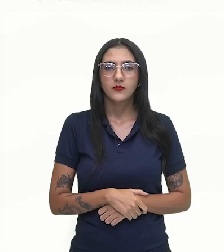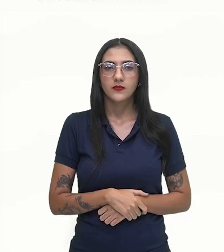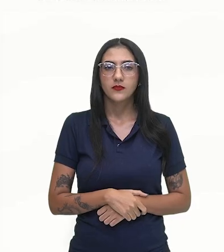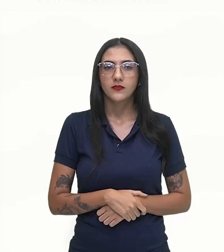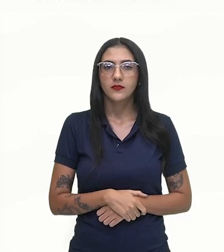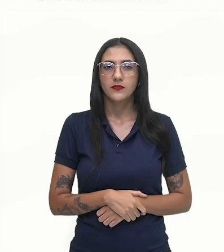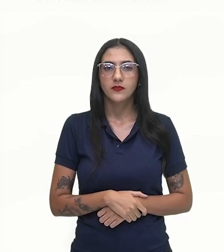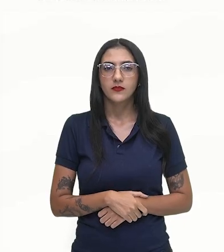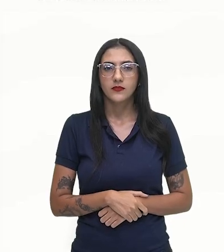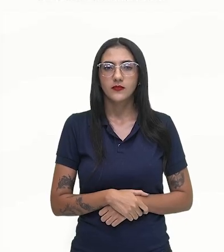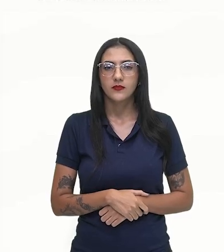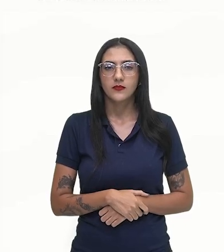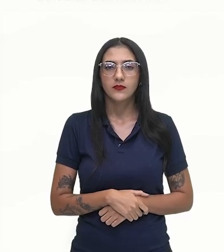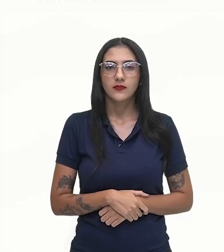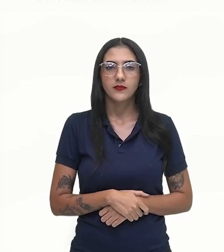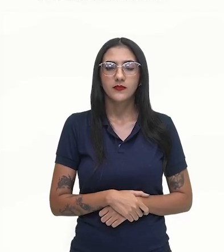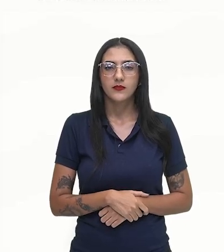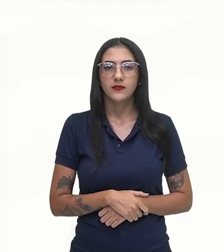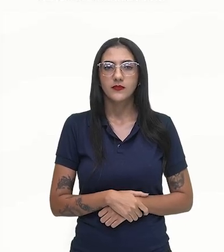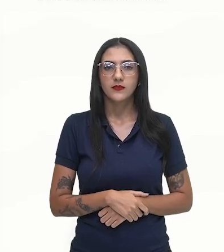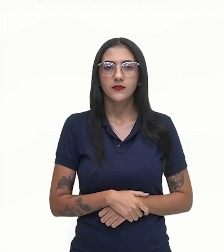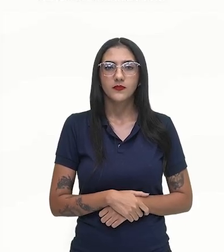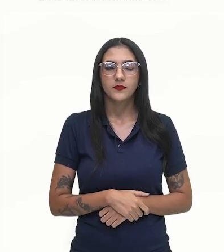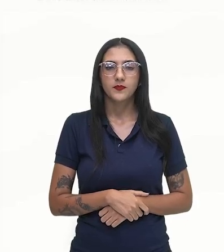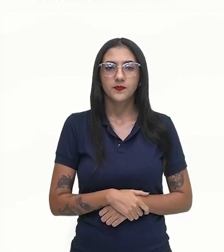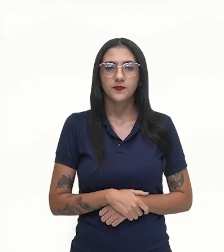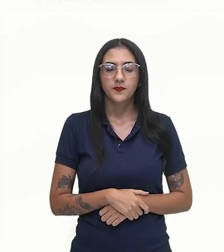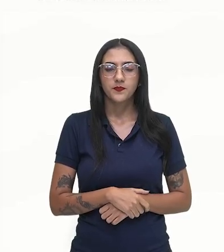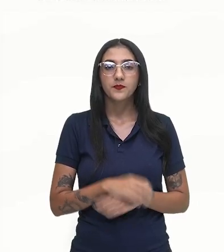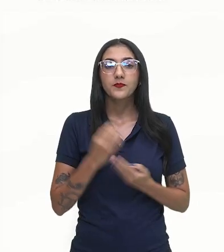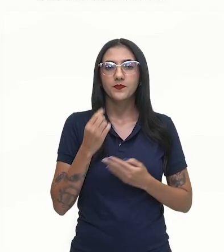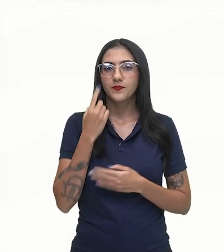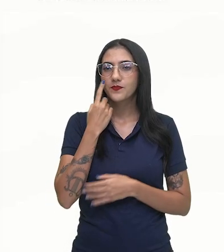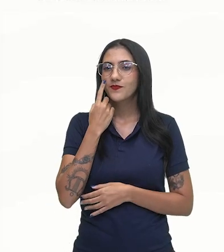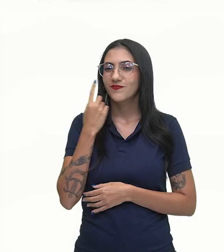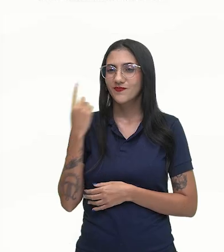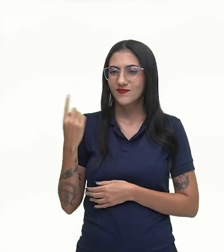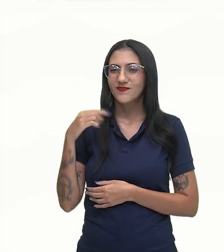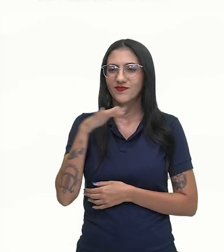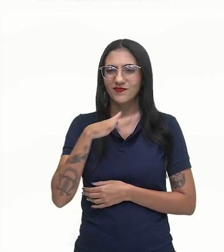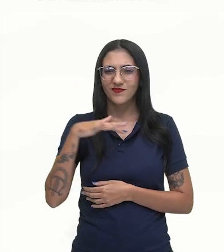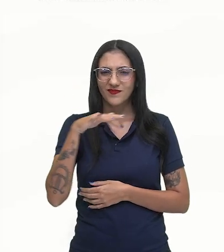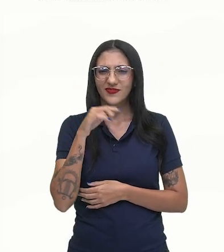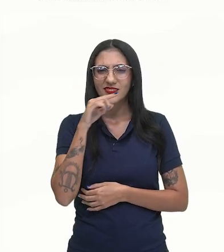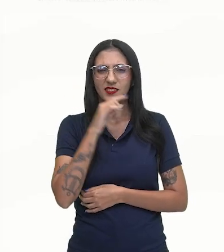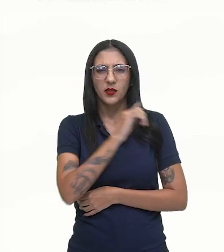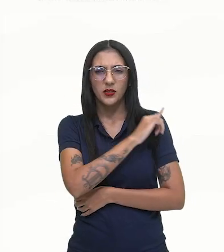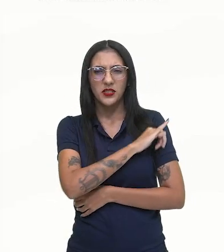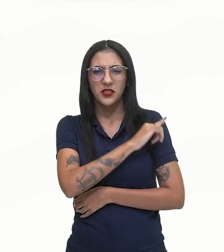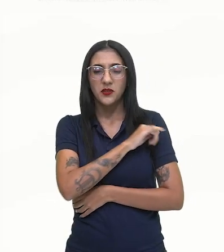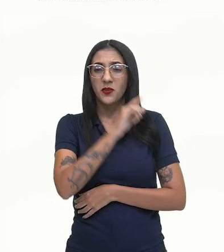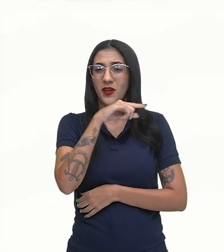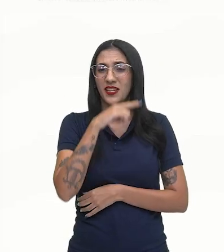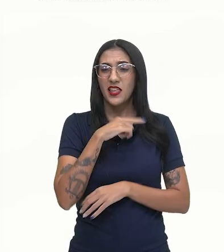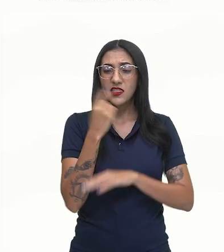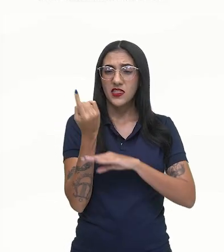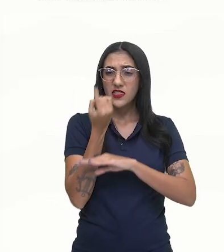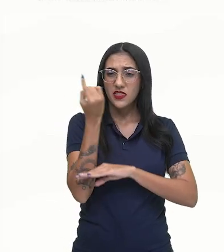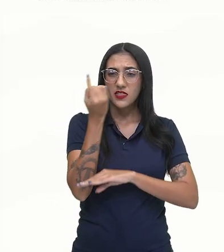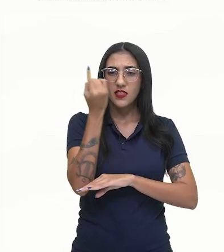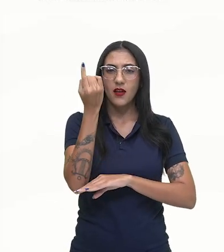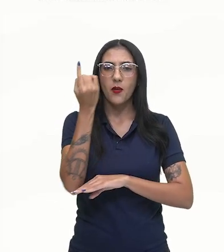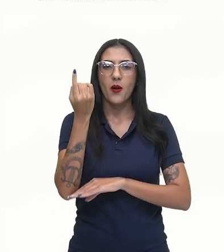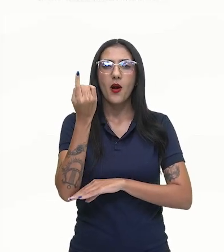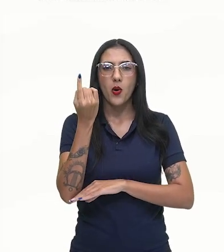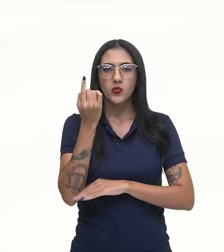the Corcovado Mountain em Rio de Janeiro. O Pão de Açúcar é tão alto quanto o